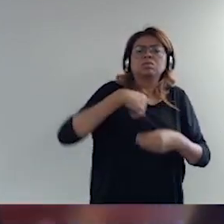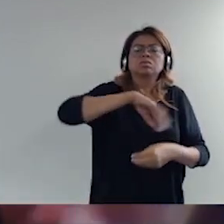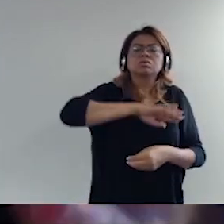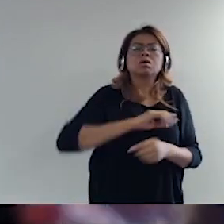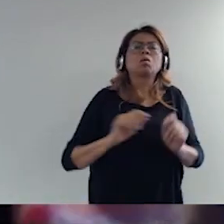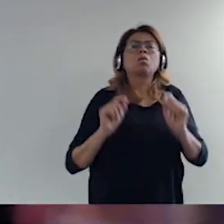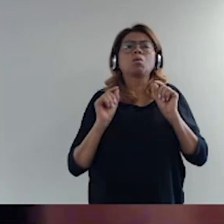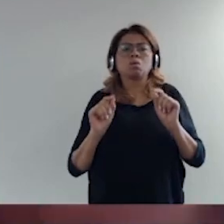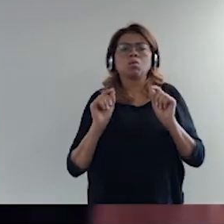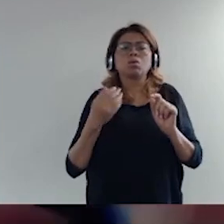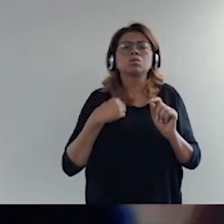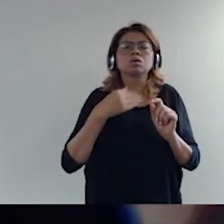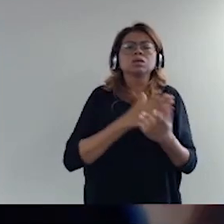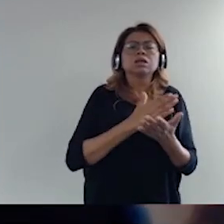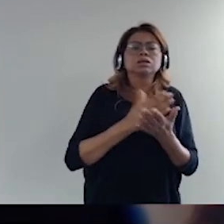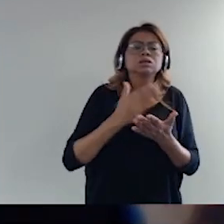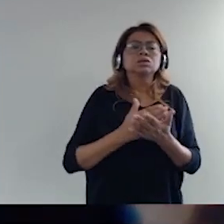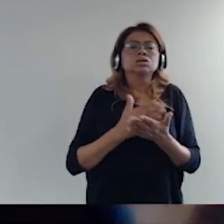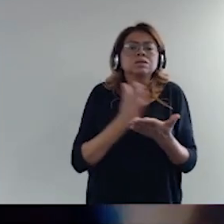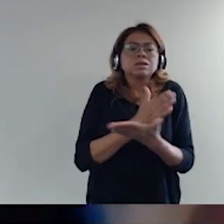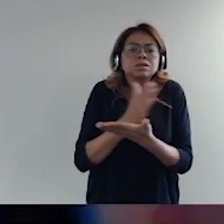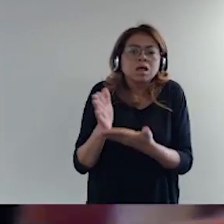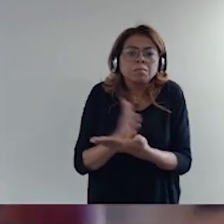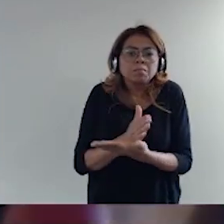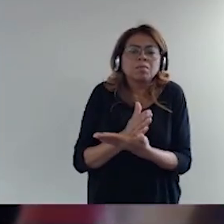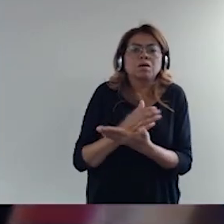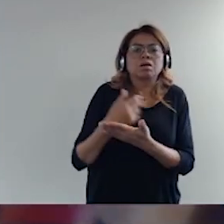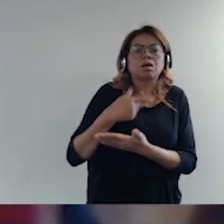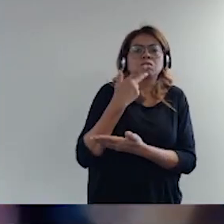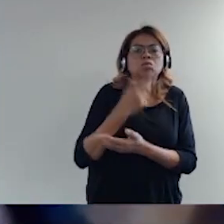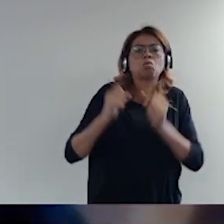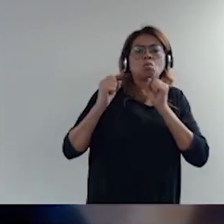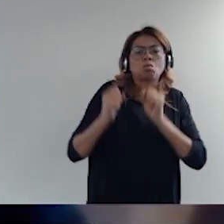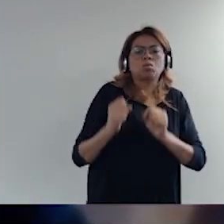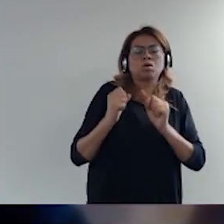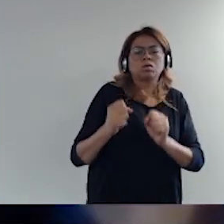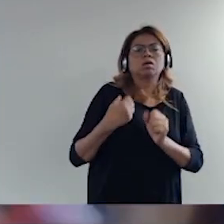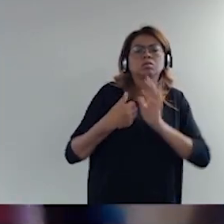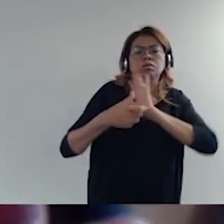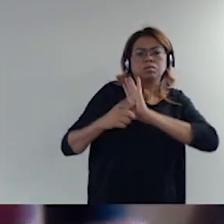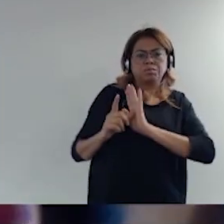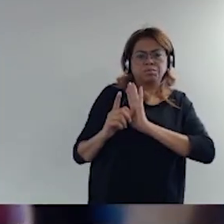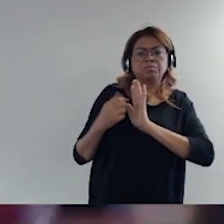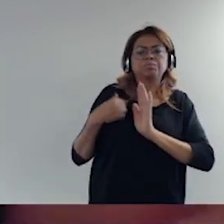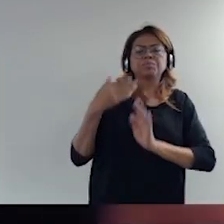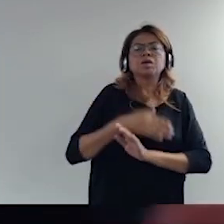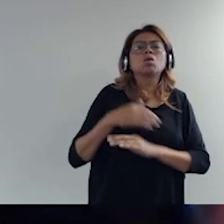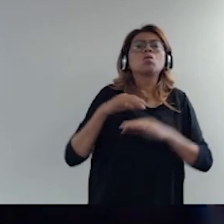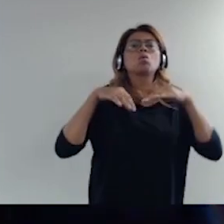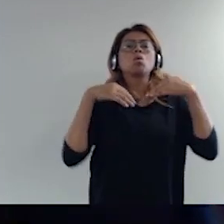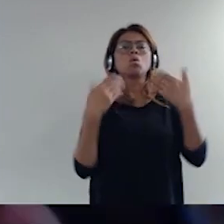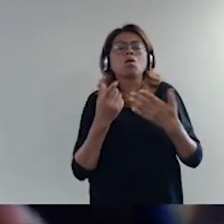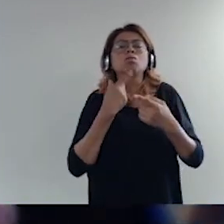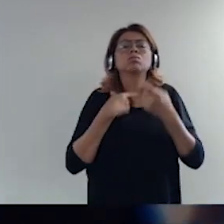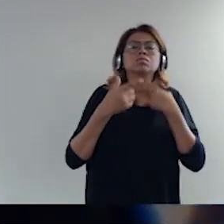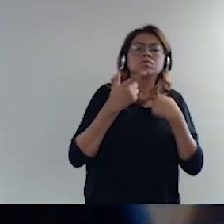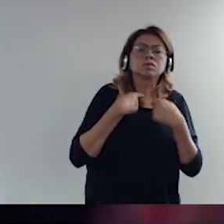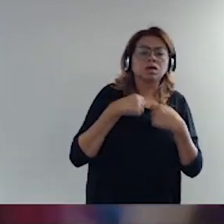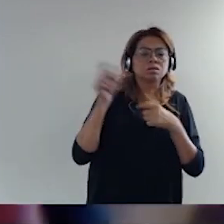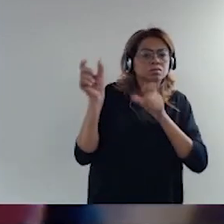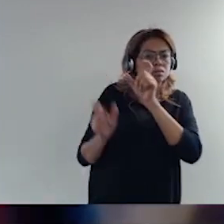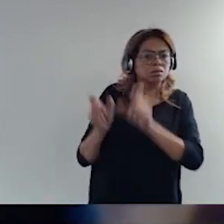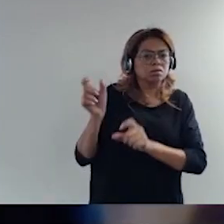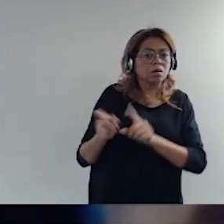de repartição de poderes. Não, a predominância do interesse não é da necessidade do cidadão.